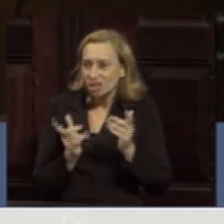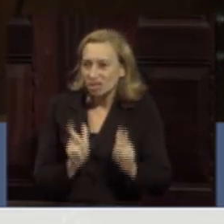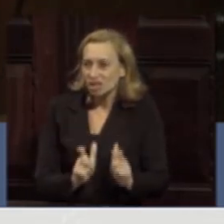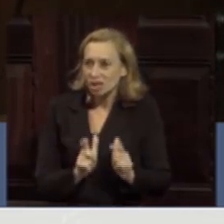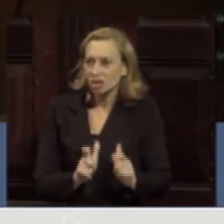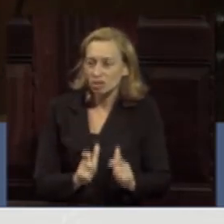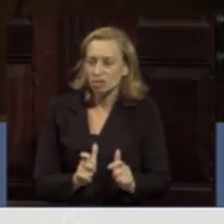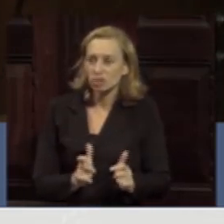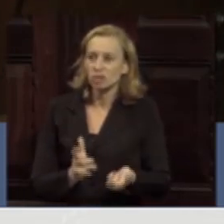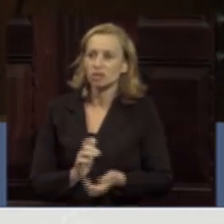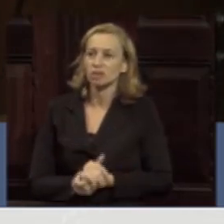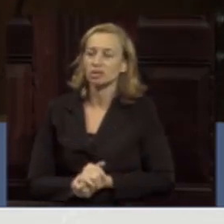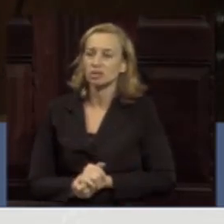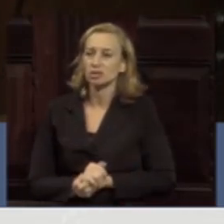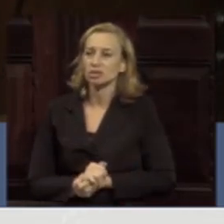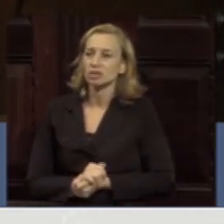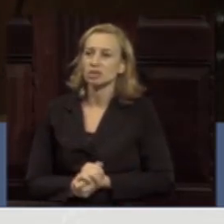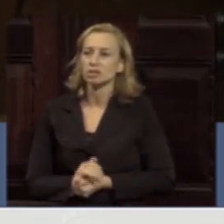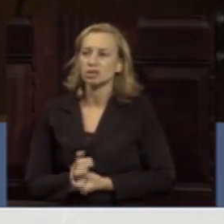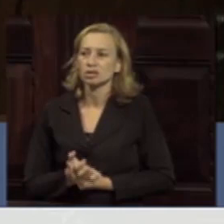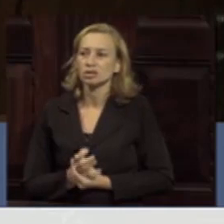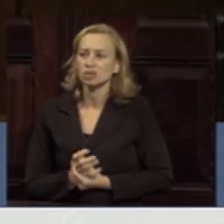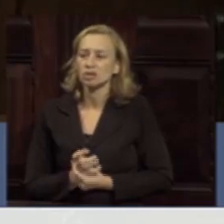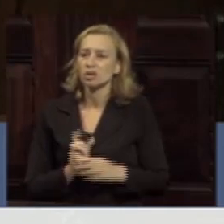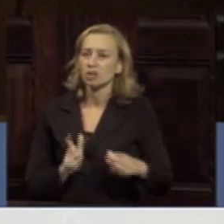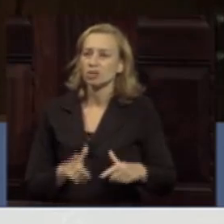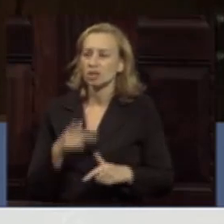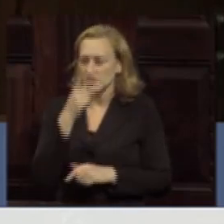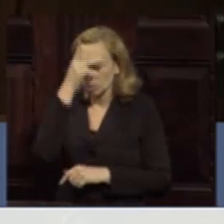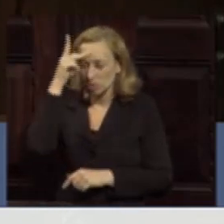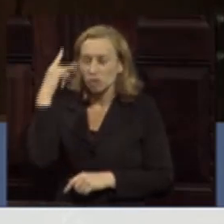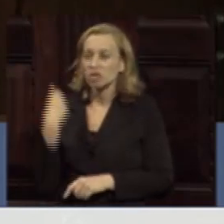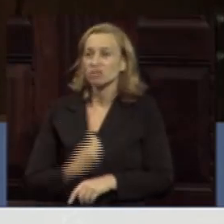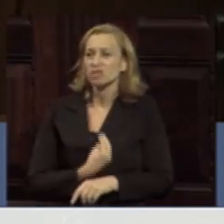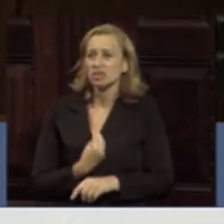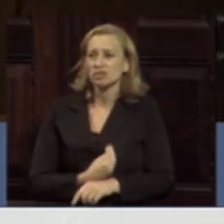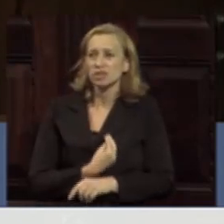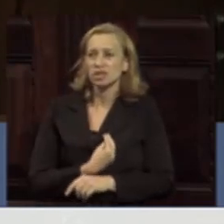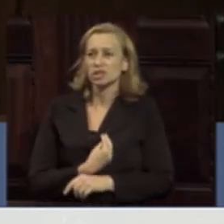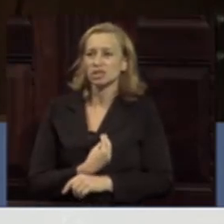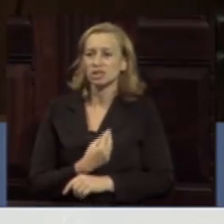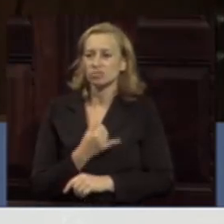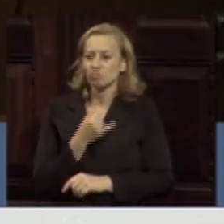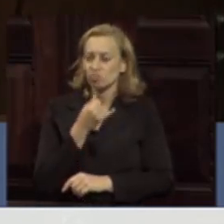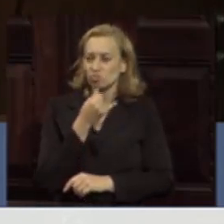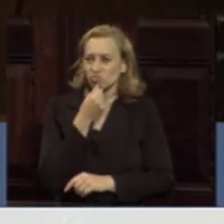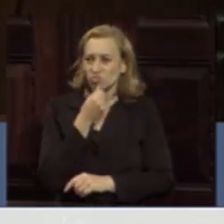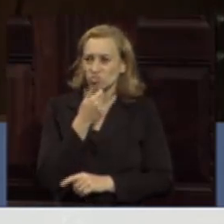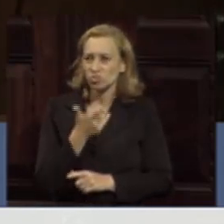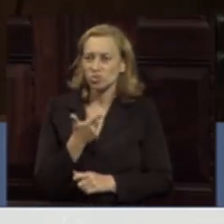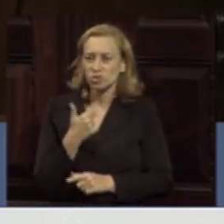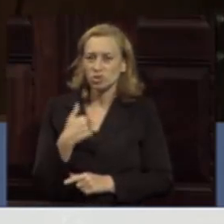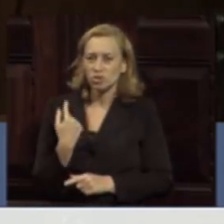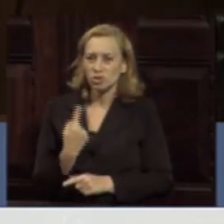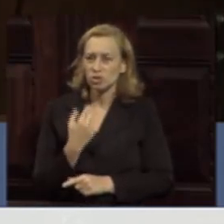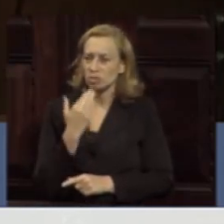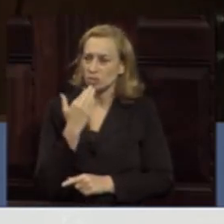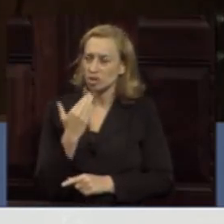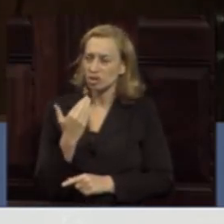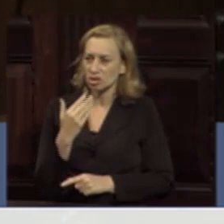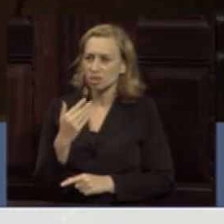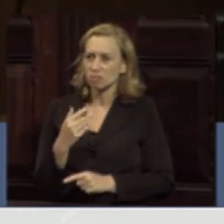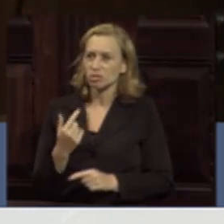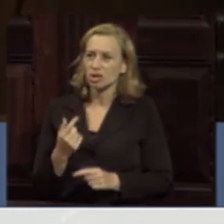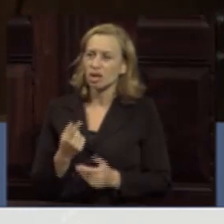área da Rocinha 2, do Brejinho, onde as pessoas vivem ali em condições desumanas. Então, a gente pede uma atenção maior,